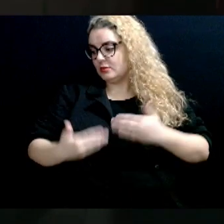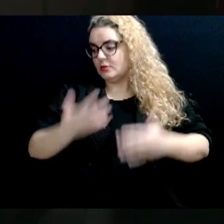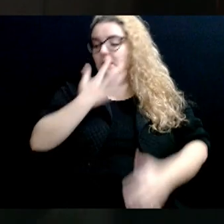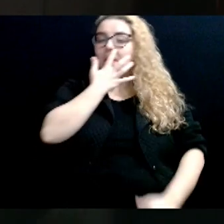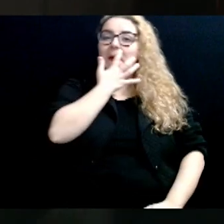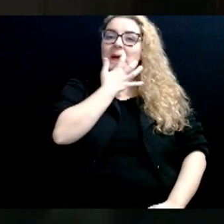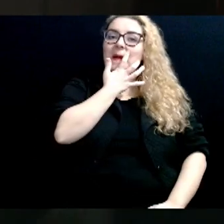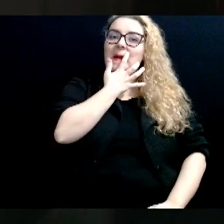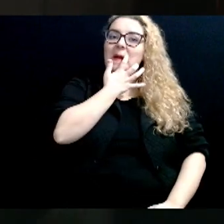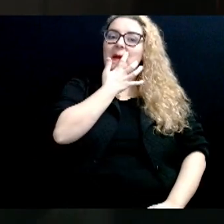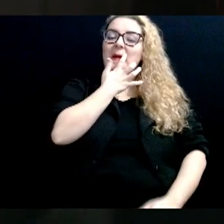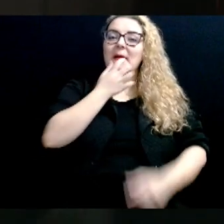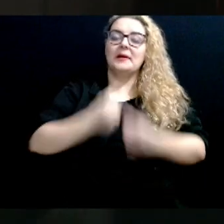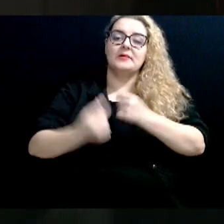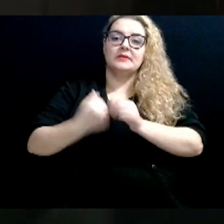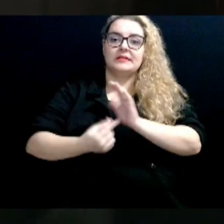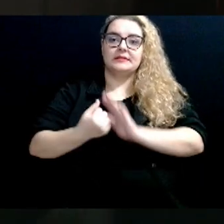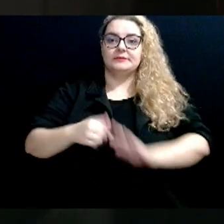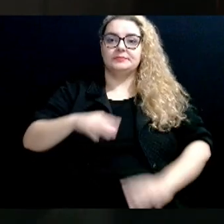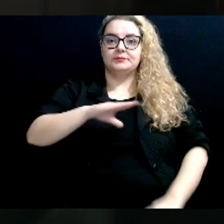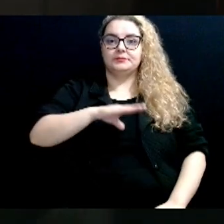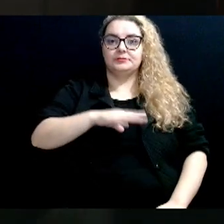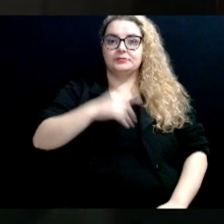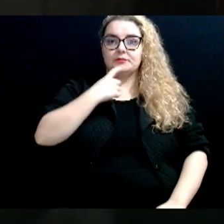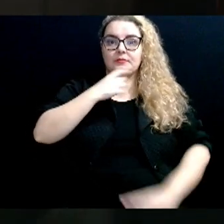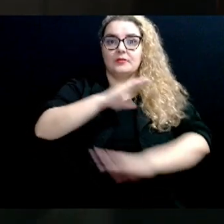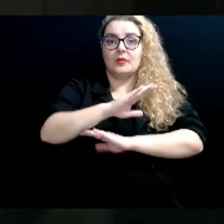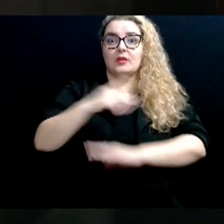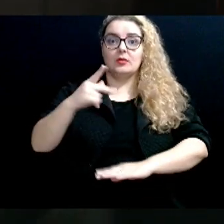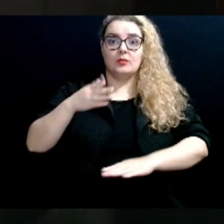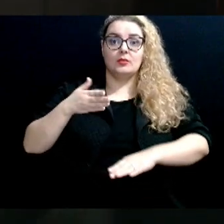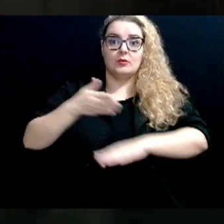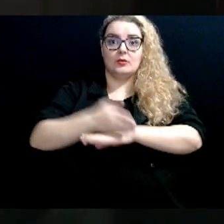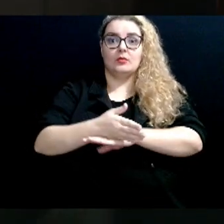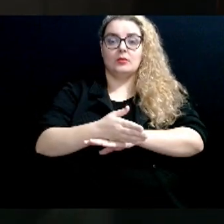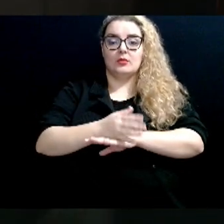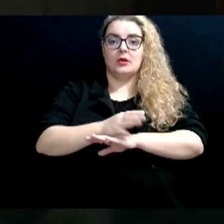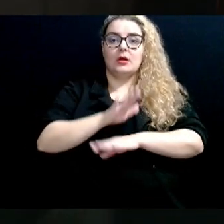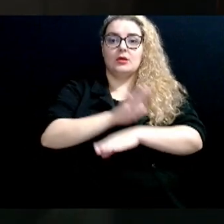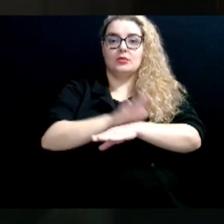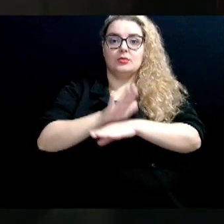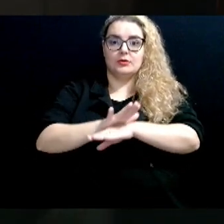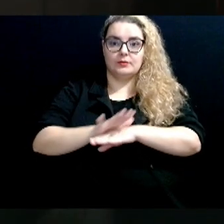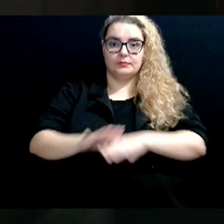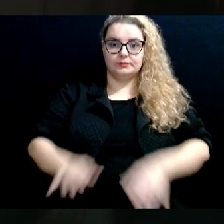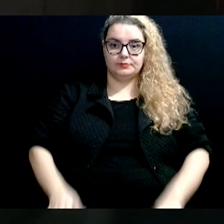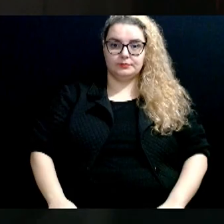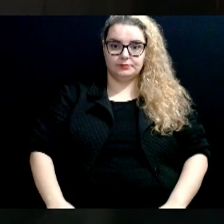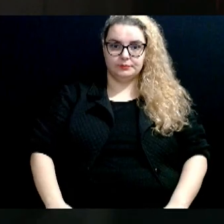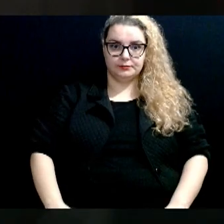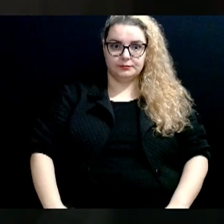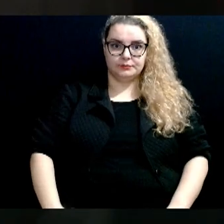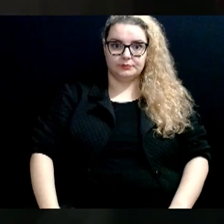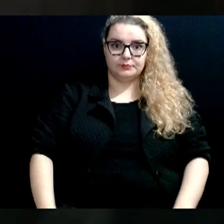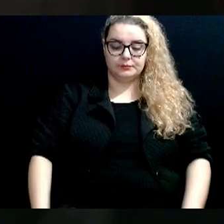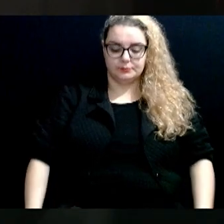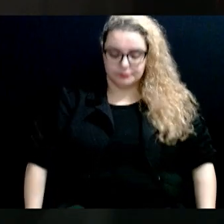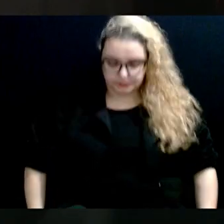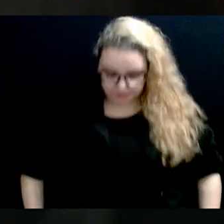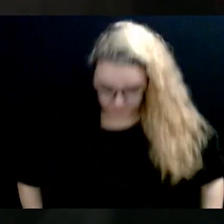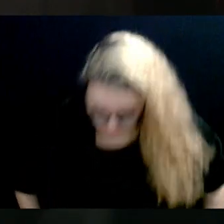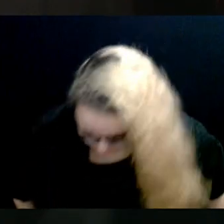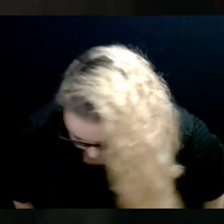da Câmara de Campinas e a sua participação vai ajudar a definir os rumos do investimento público da cidade. Então, por